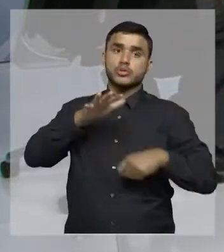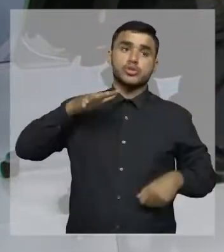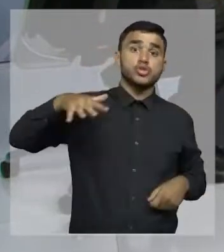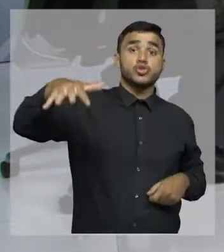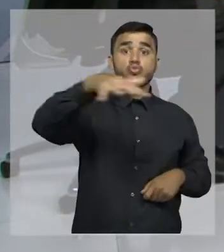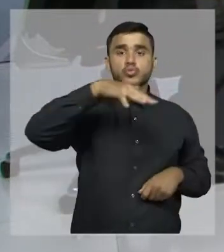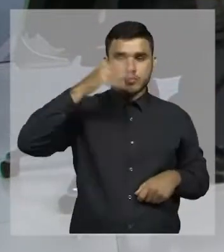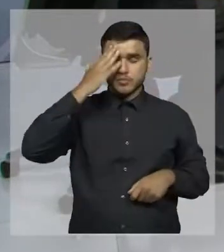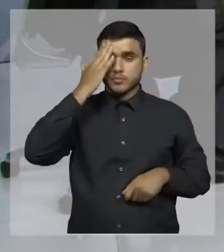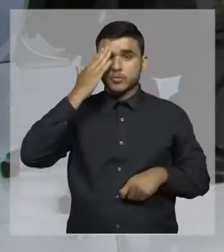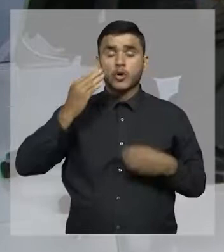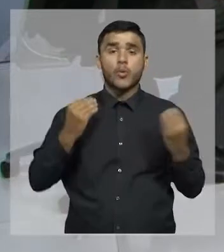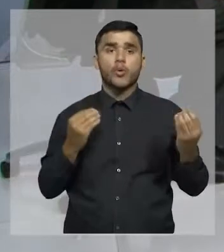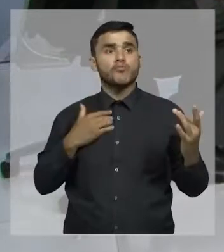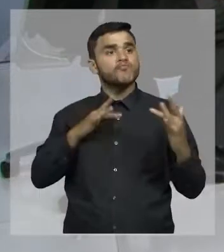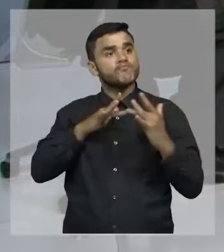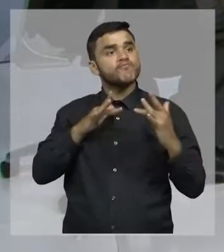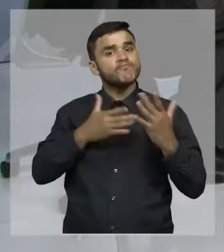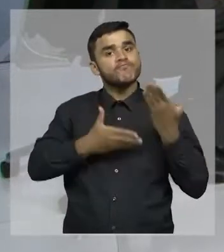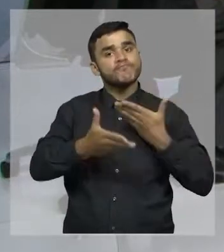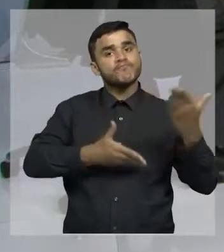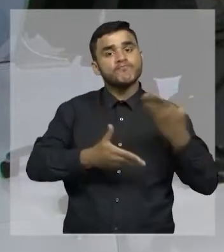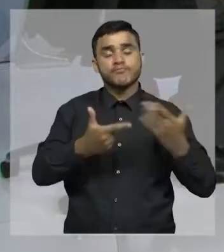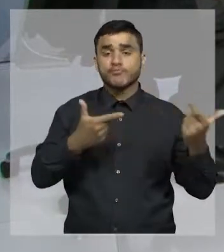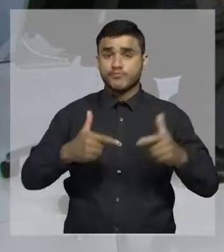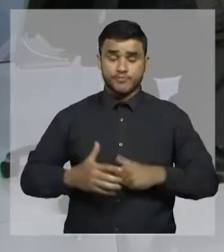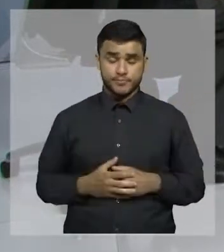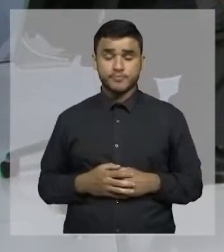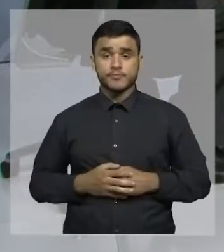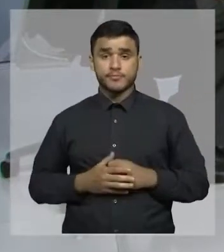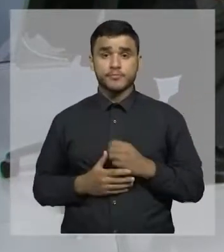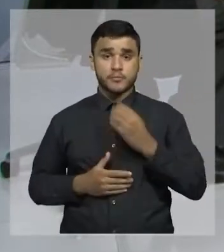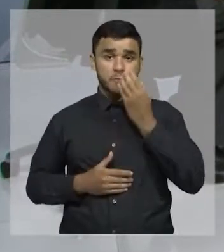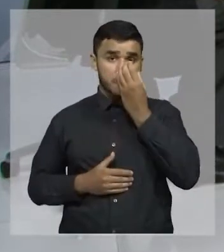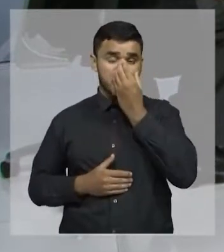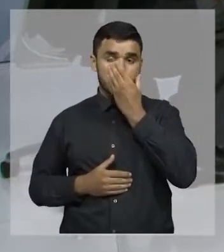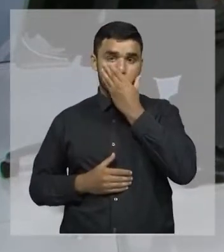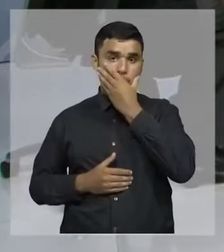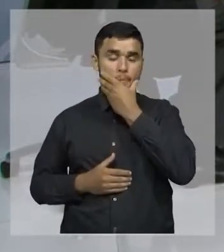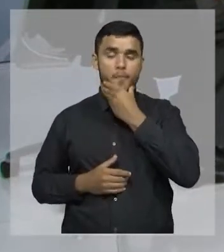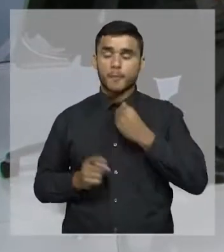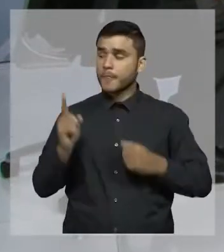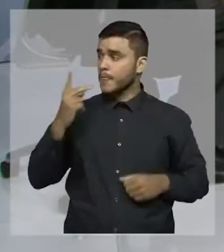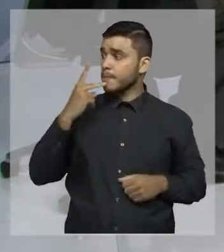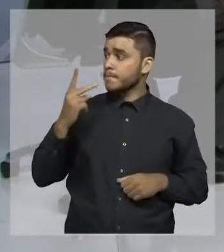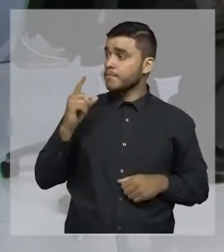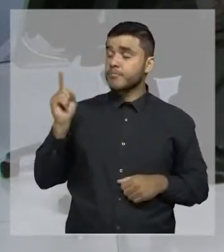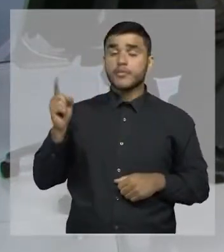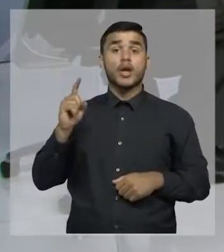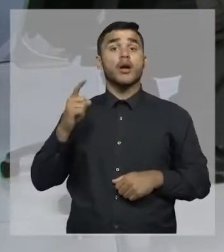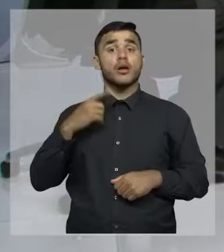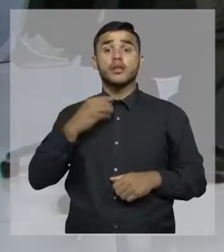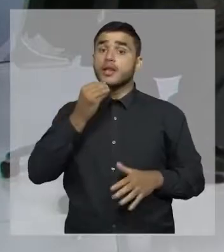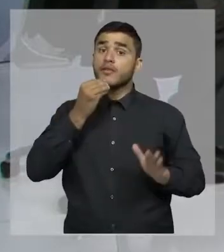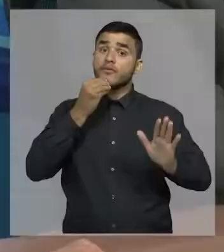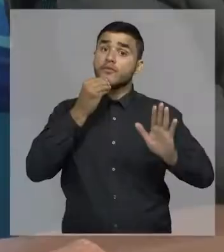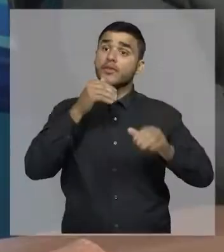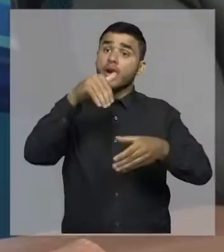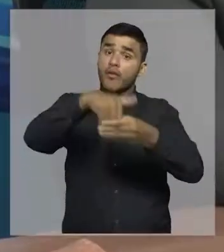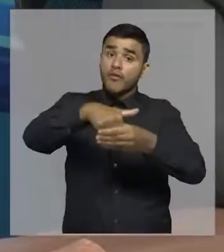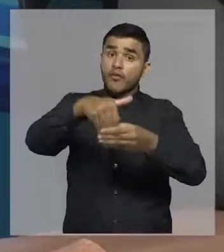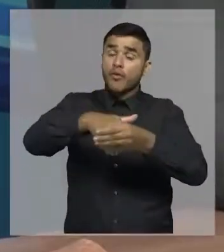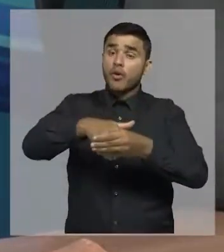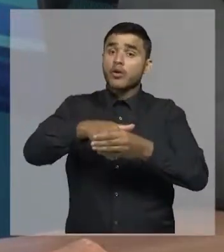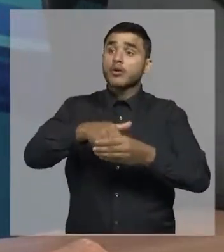se apropria do candidato. A proposta que eu fiz era voto distrital com domicílio do candidato no distrito há pelo menos 3